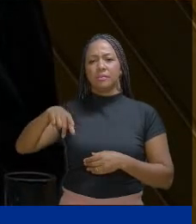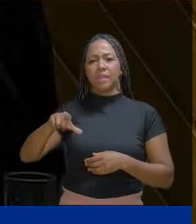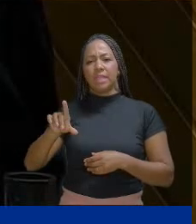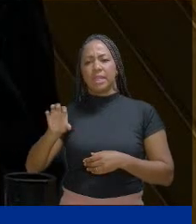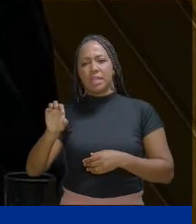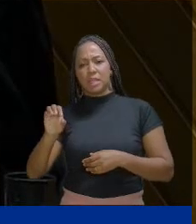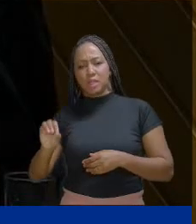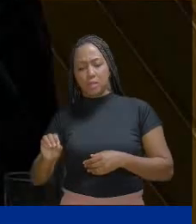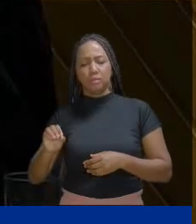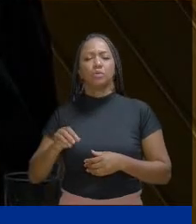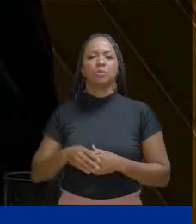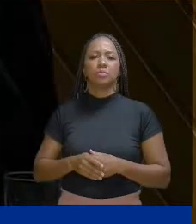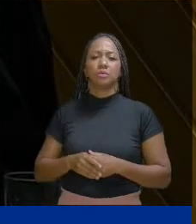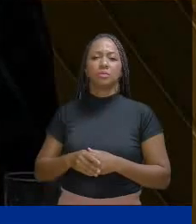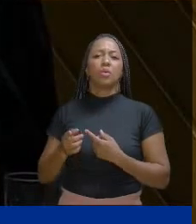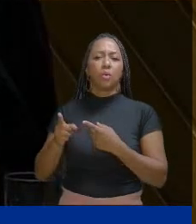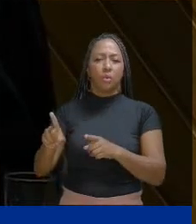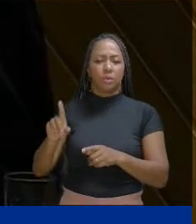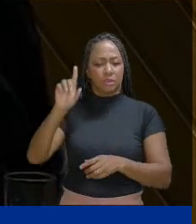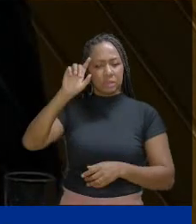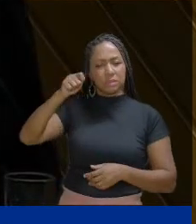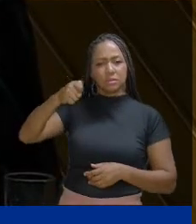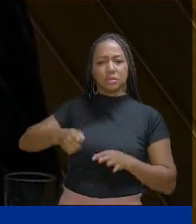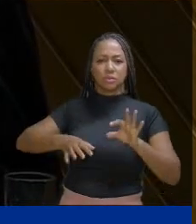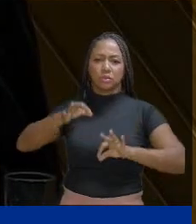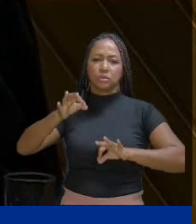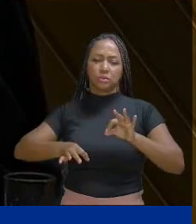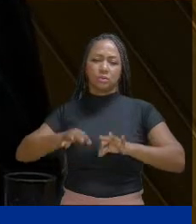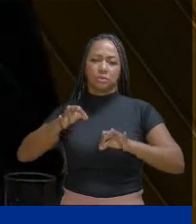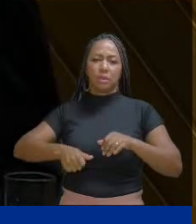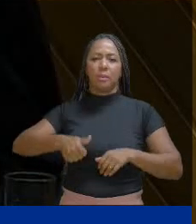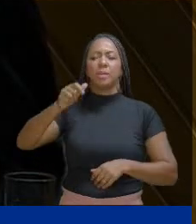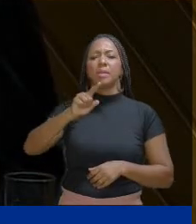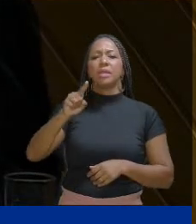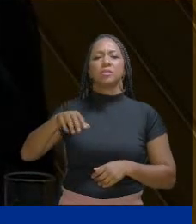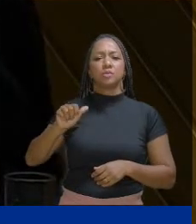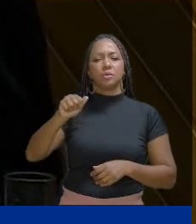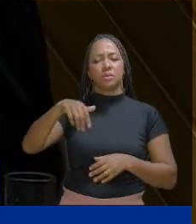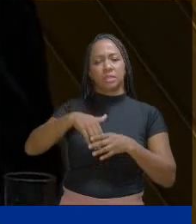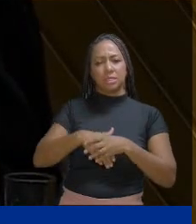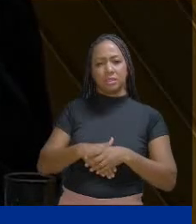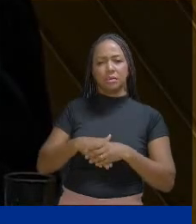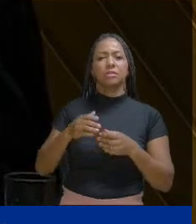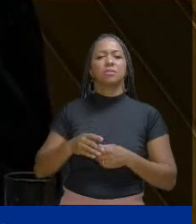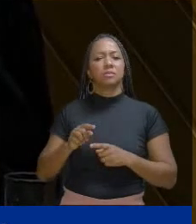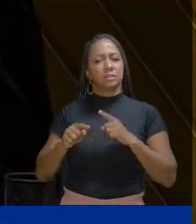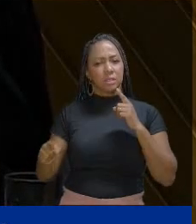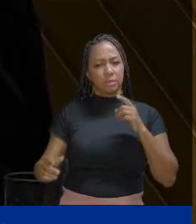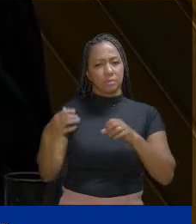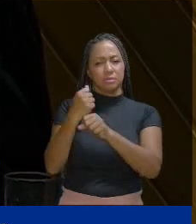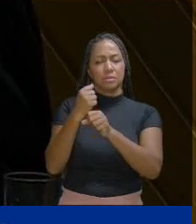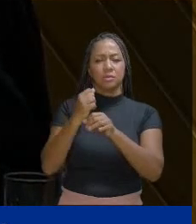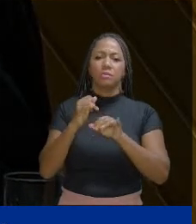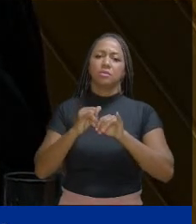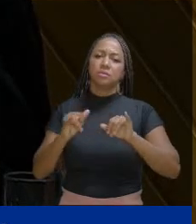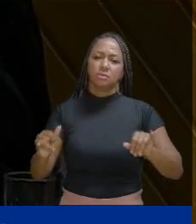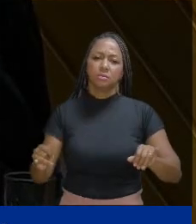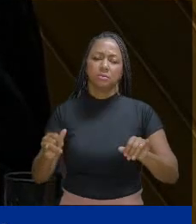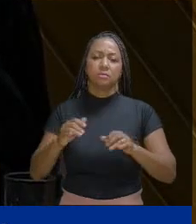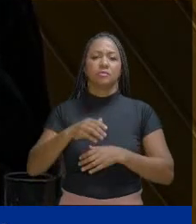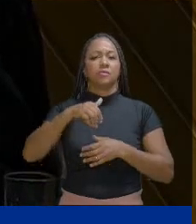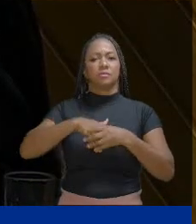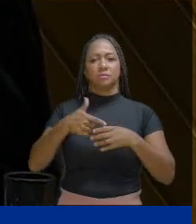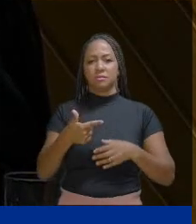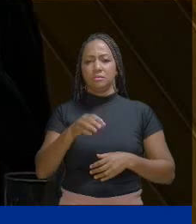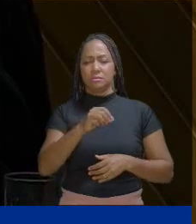Socorro Soares dos Santos contra a sentença do juízo da primeira zona eleitoral, que desaprovou suas contas de campanha relativas